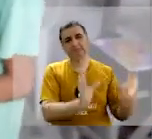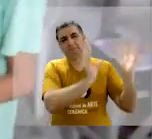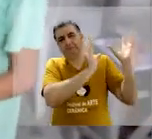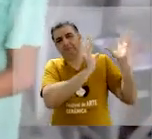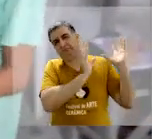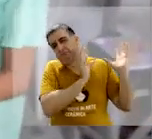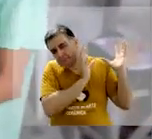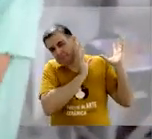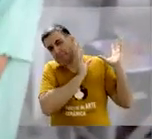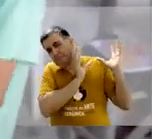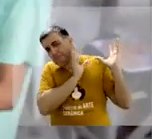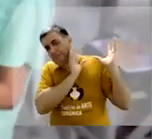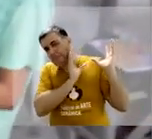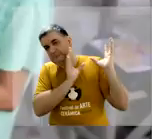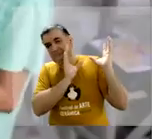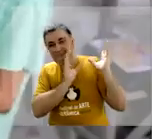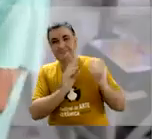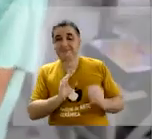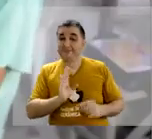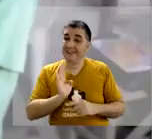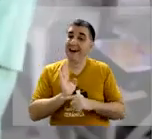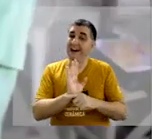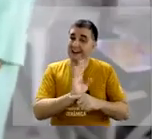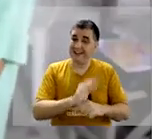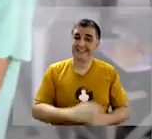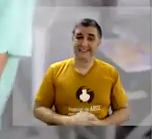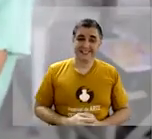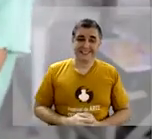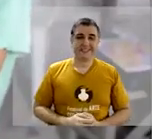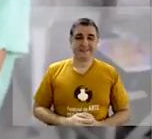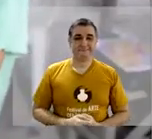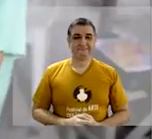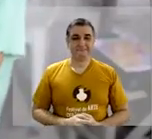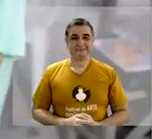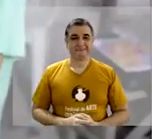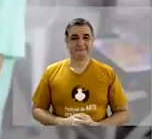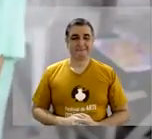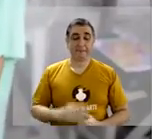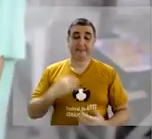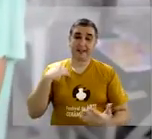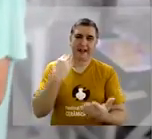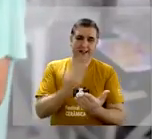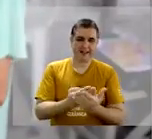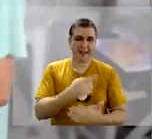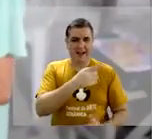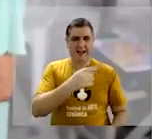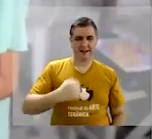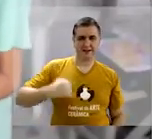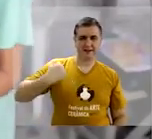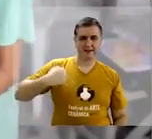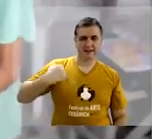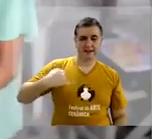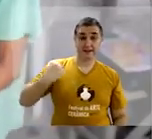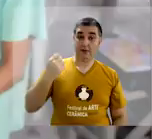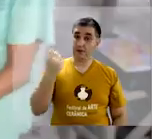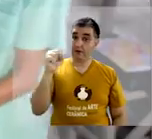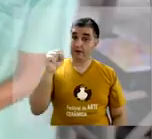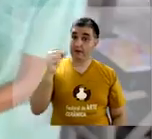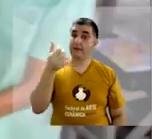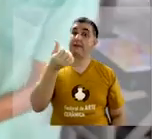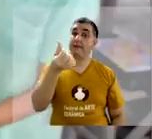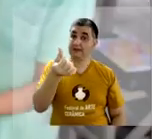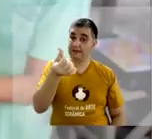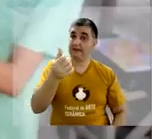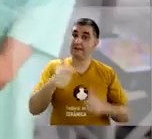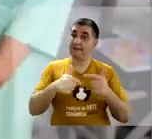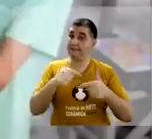grande e a gente trazia pequena para ajudar ela. Com ela eu já lembro mais, que foi até aos 86 que ela fez isso, ela já não deu